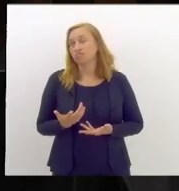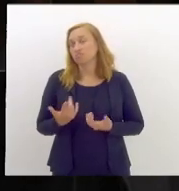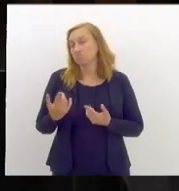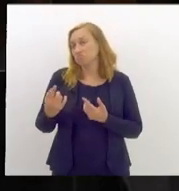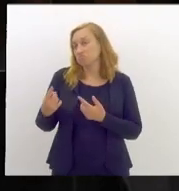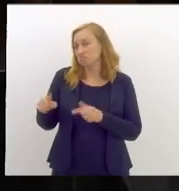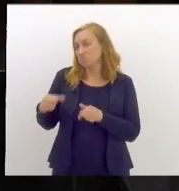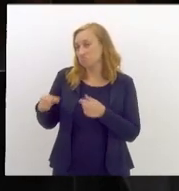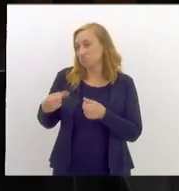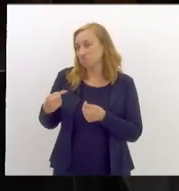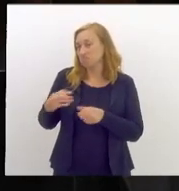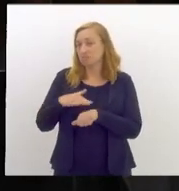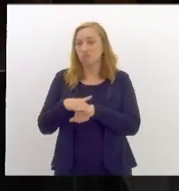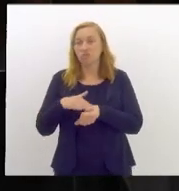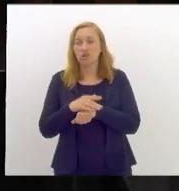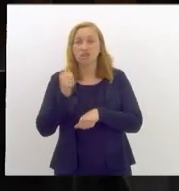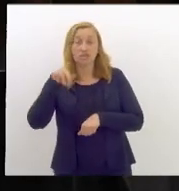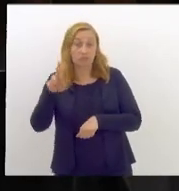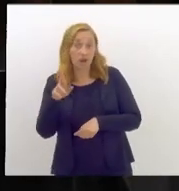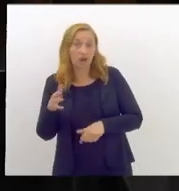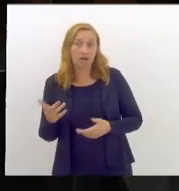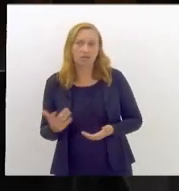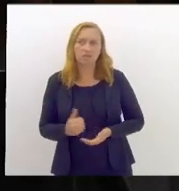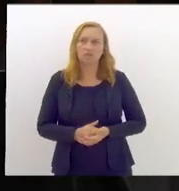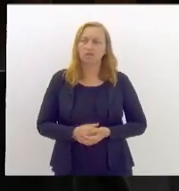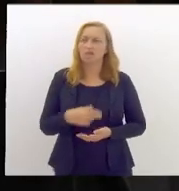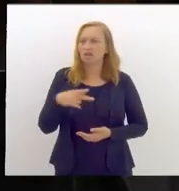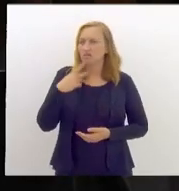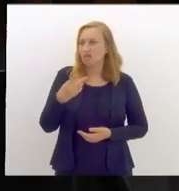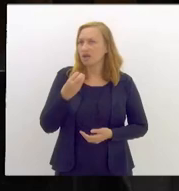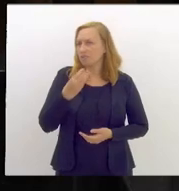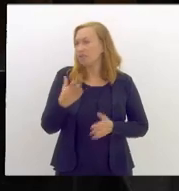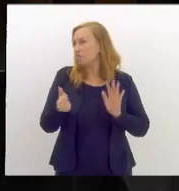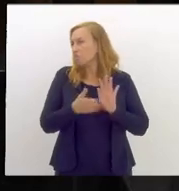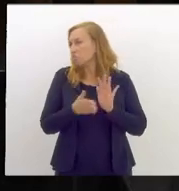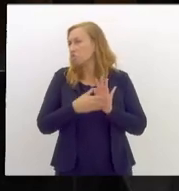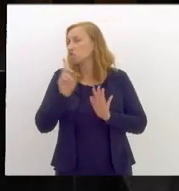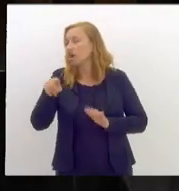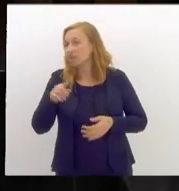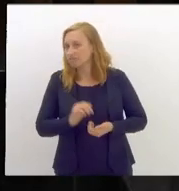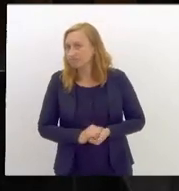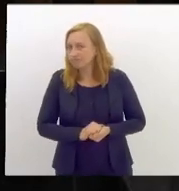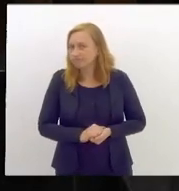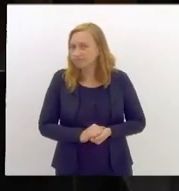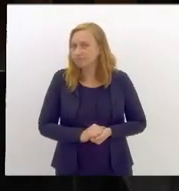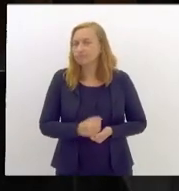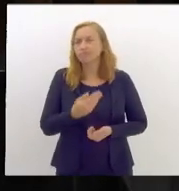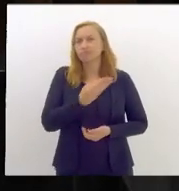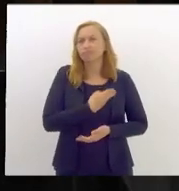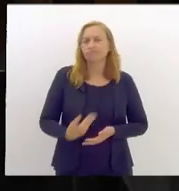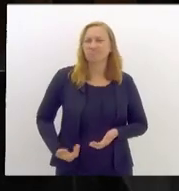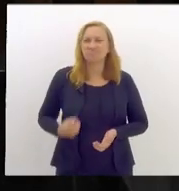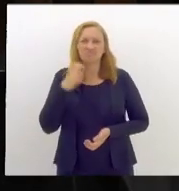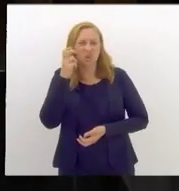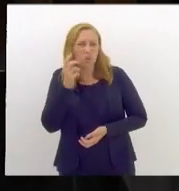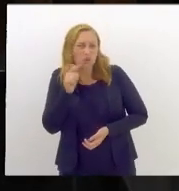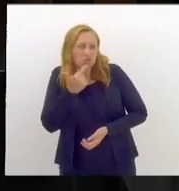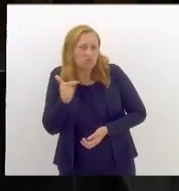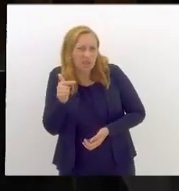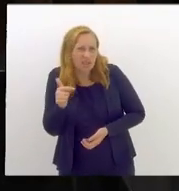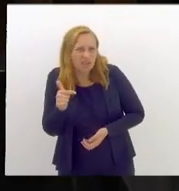provocação em conversa de botequim ele lustra bem o que essa proposta o governador não tem vergonha